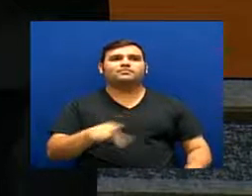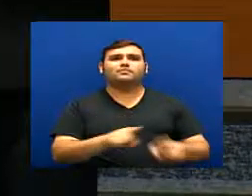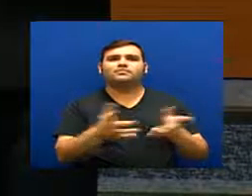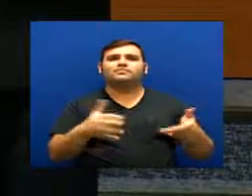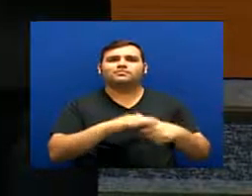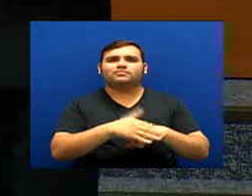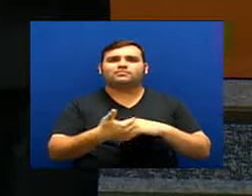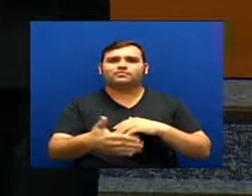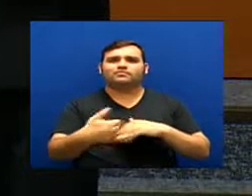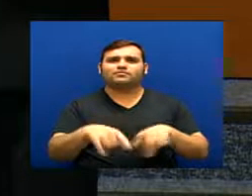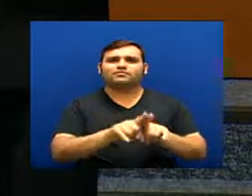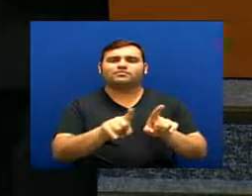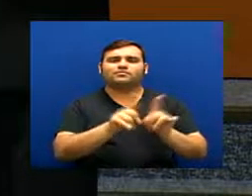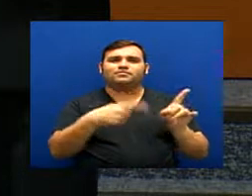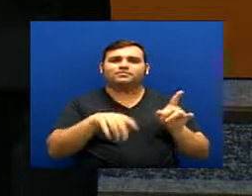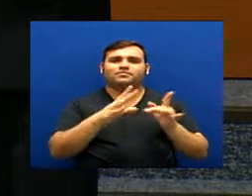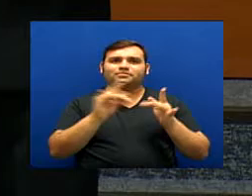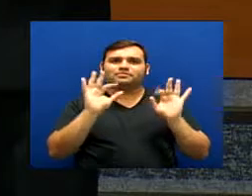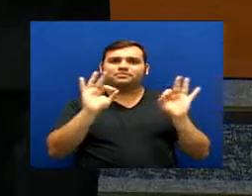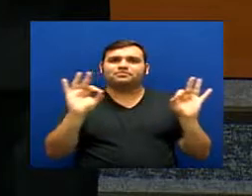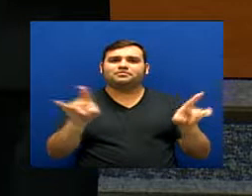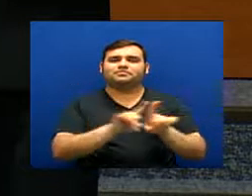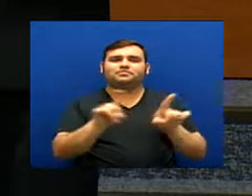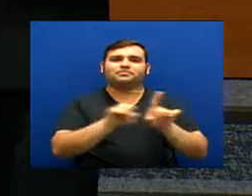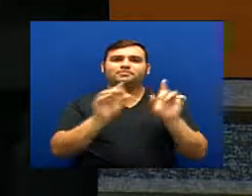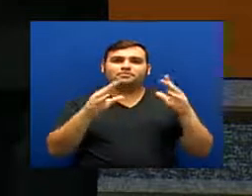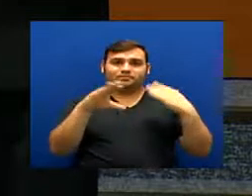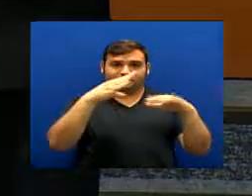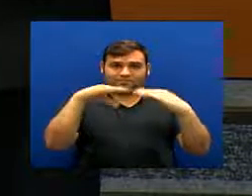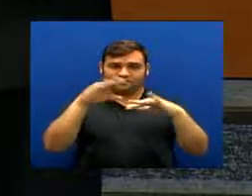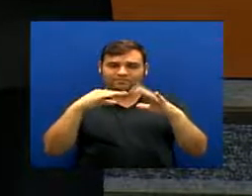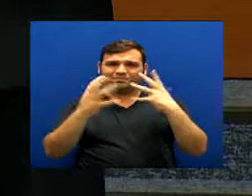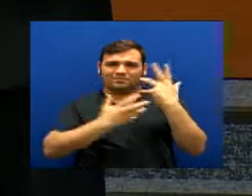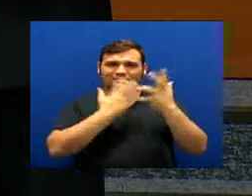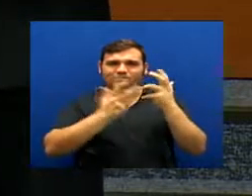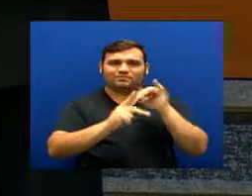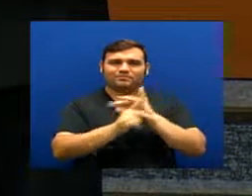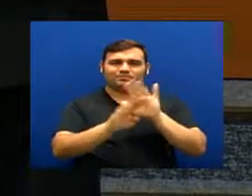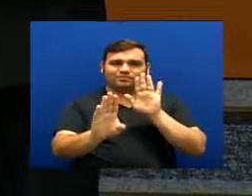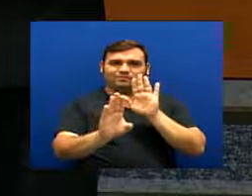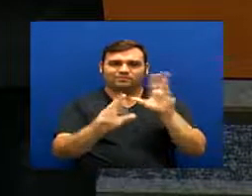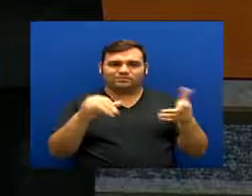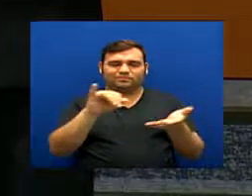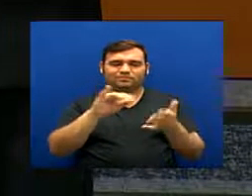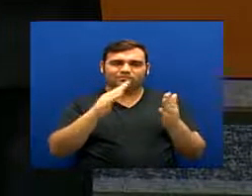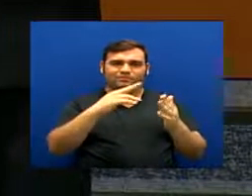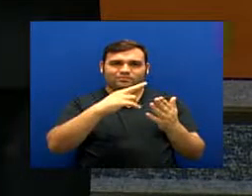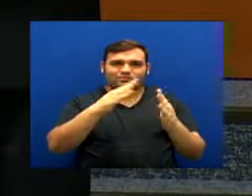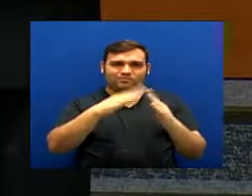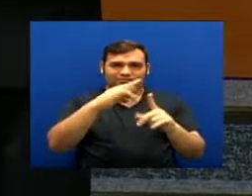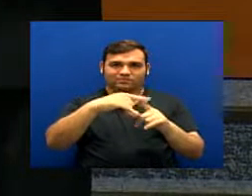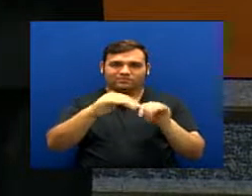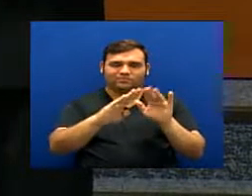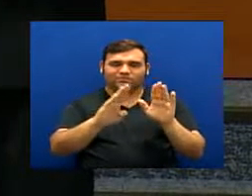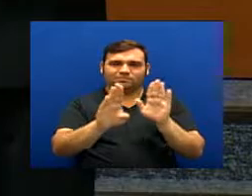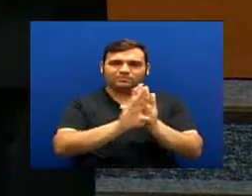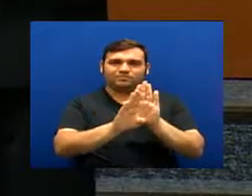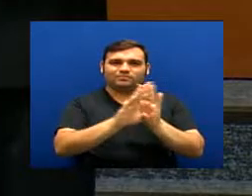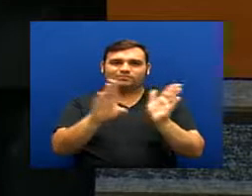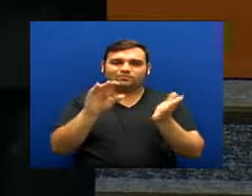maneira os vínculos sociais tão importantes para a manutenção da saúde mental e espiritual dessas pessoas. Muito